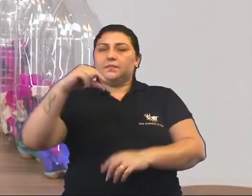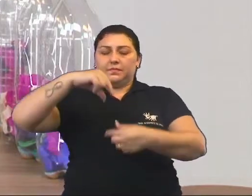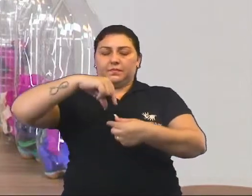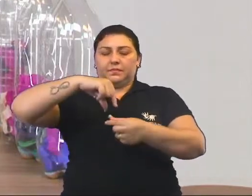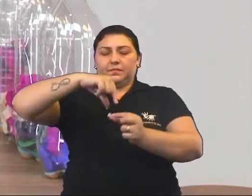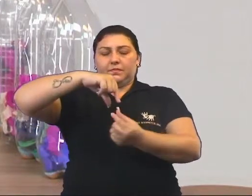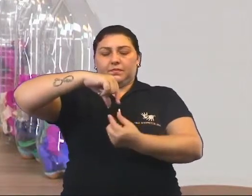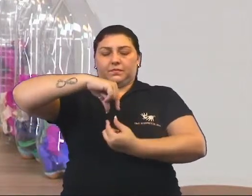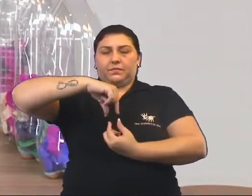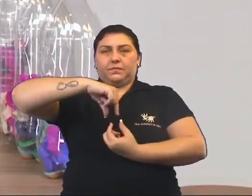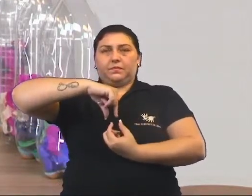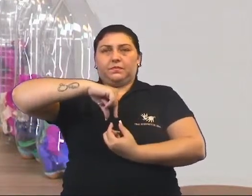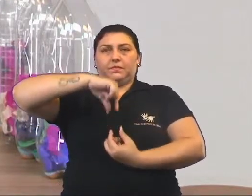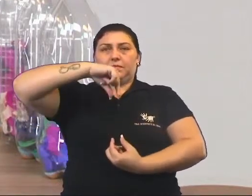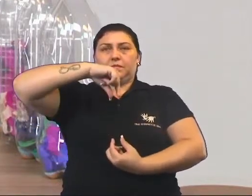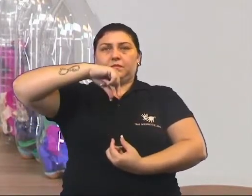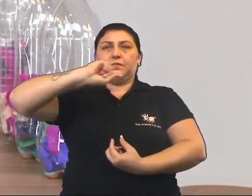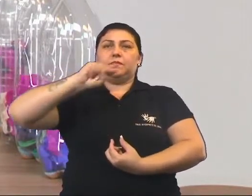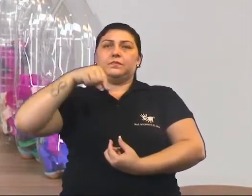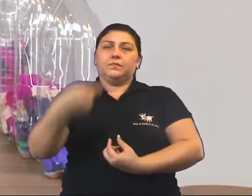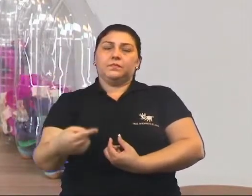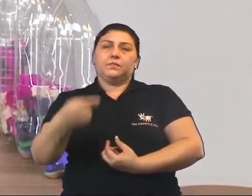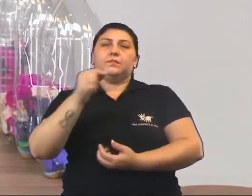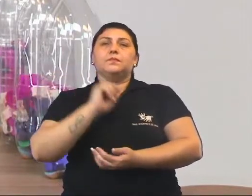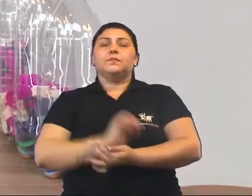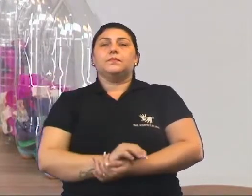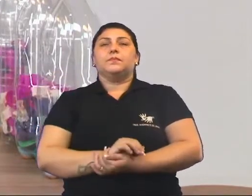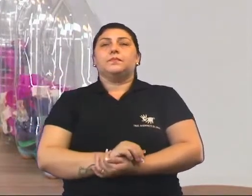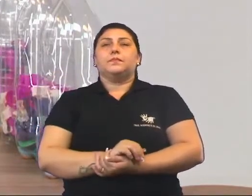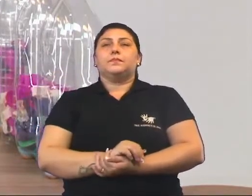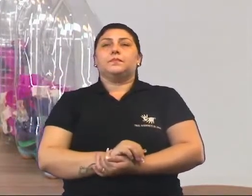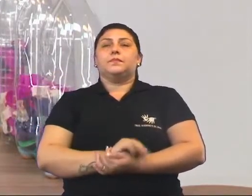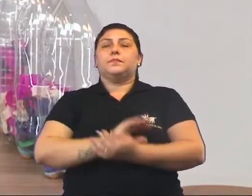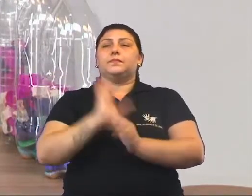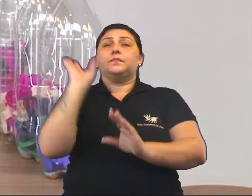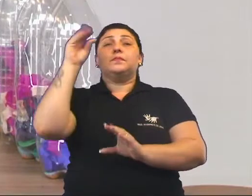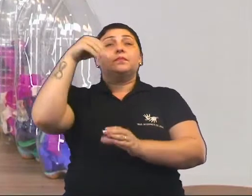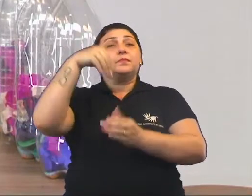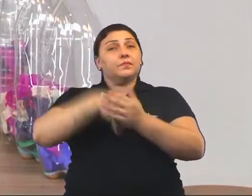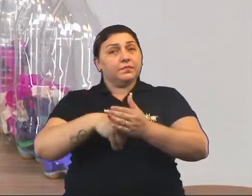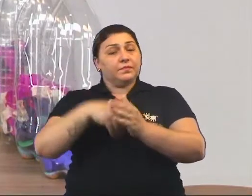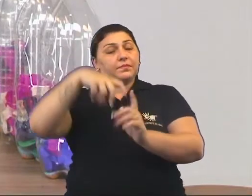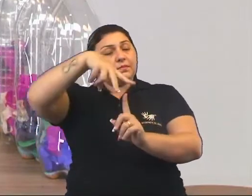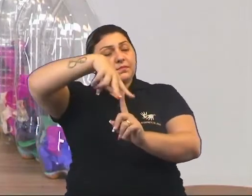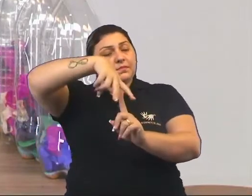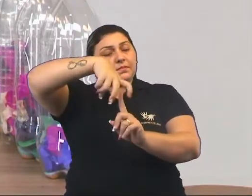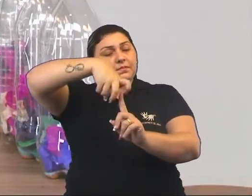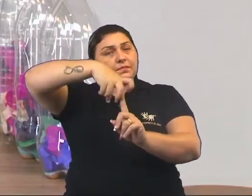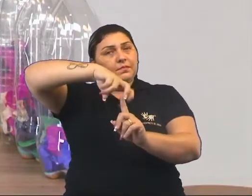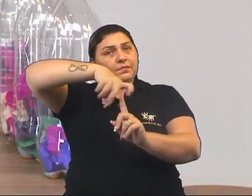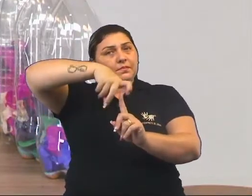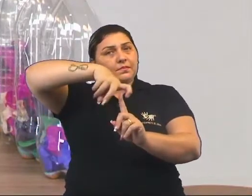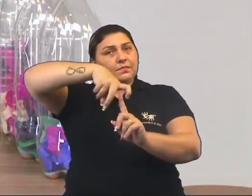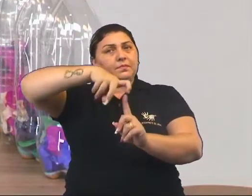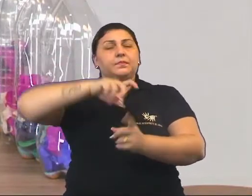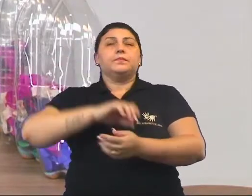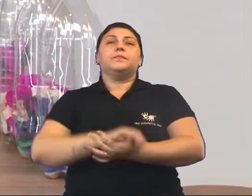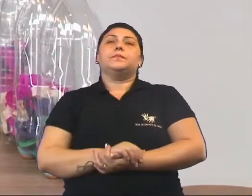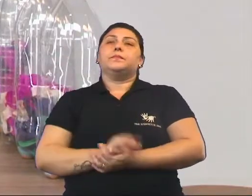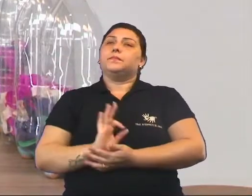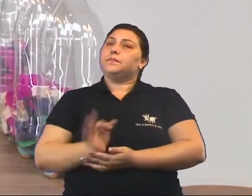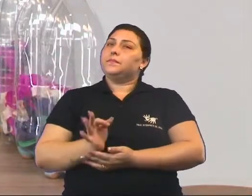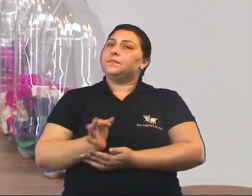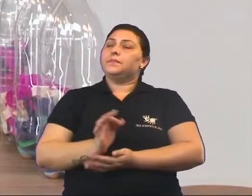papel crepom. E depois você vai colocar onde? Dentro da garrafa.